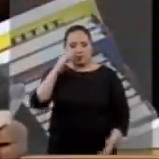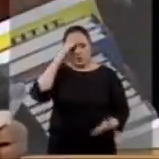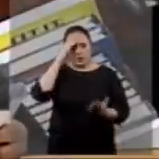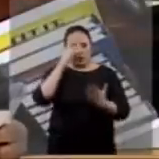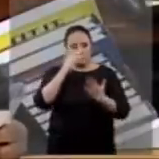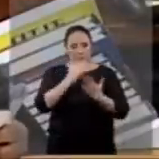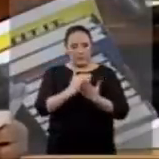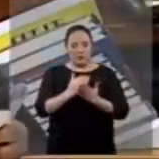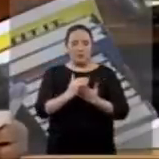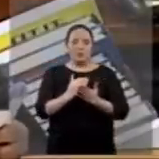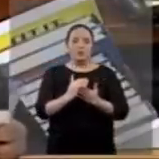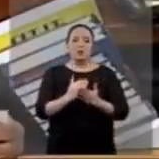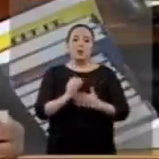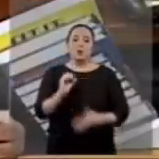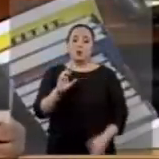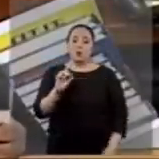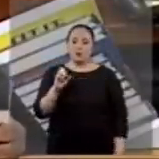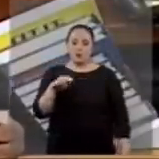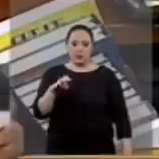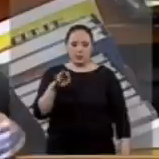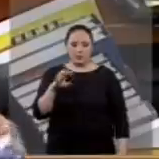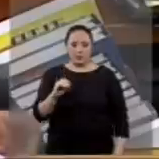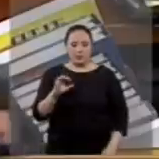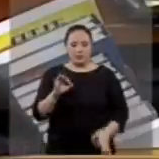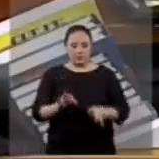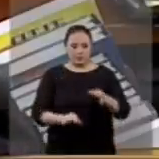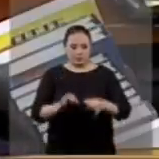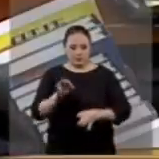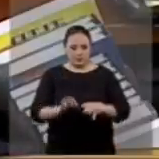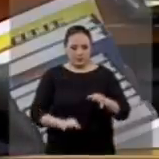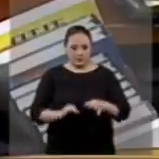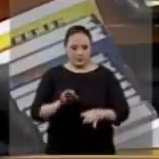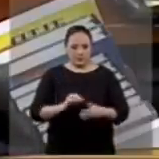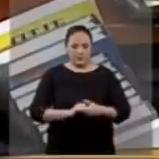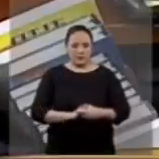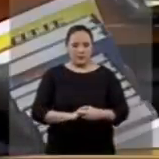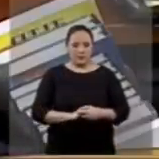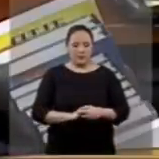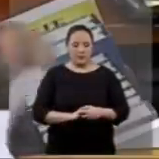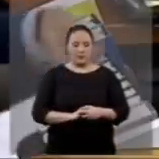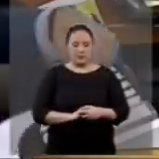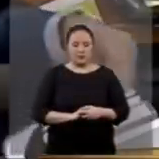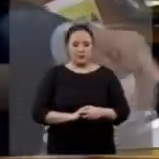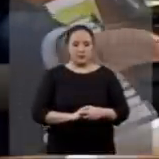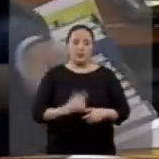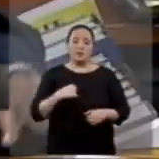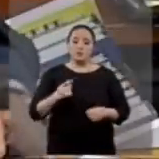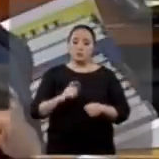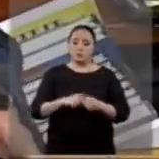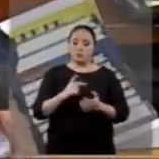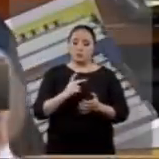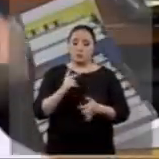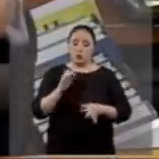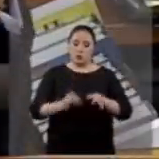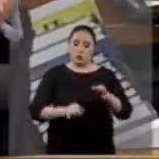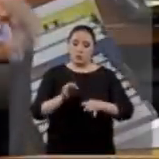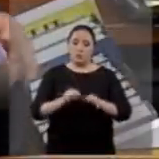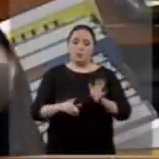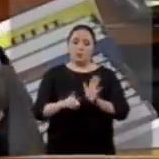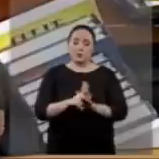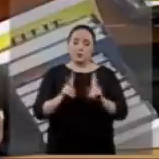jurídico. Volto novamente ao pronunciamento em que explicitada é essa matéria, né? E